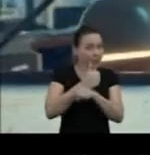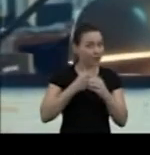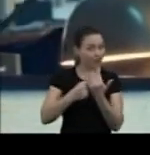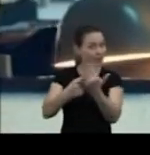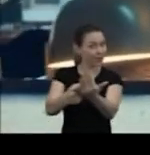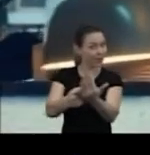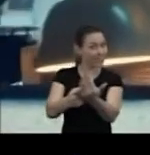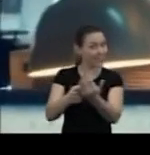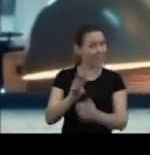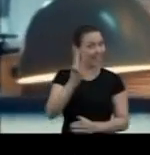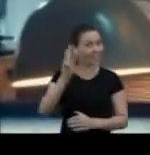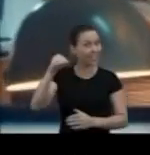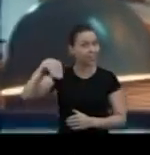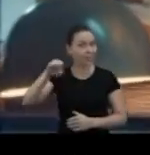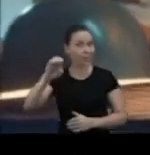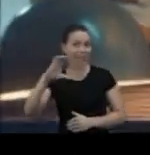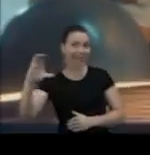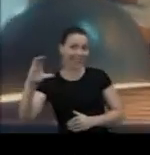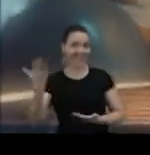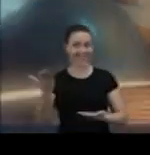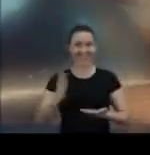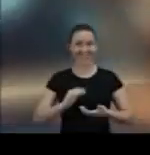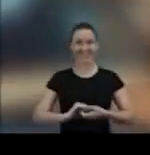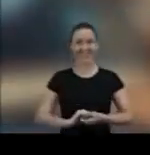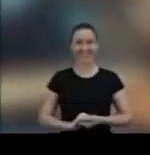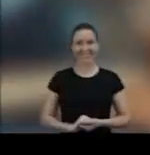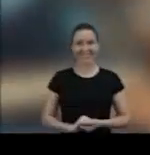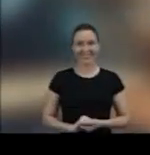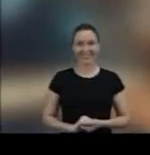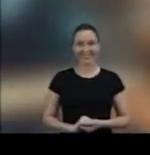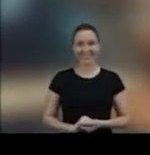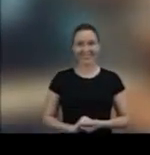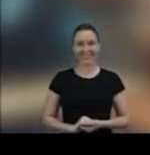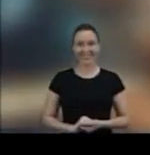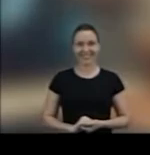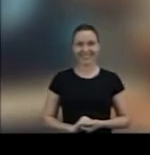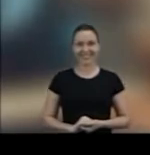profissional e tecnológica em mec.gov.br.